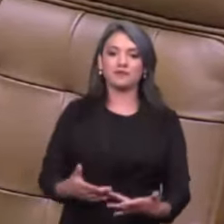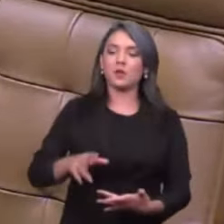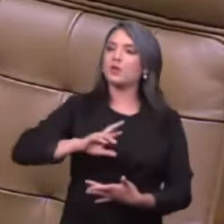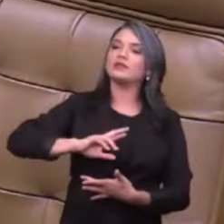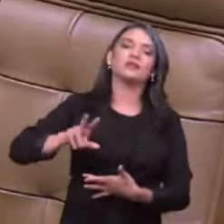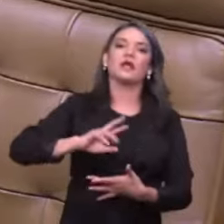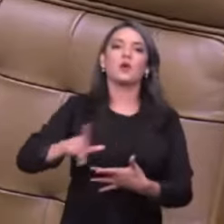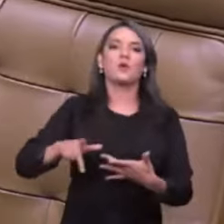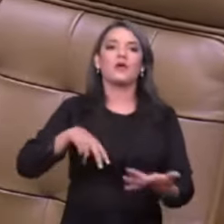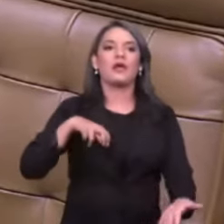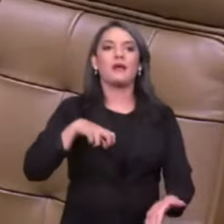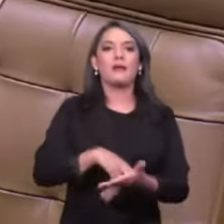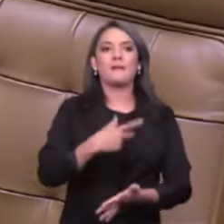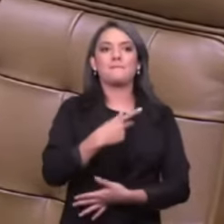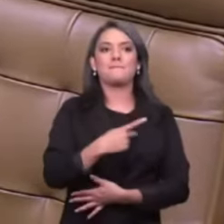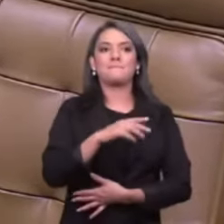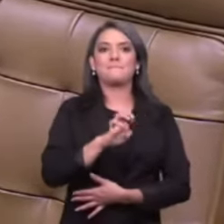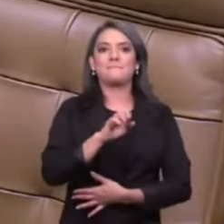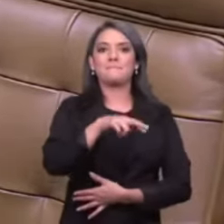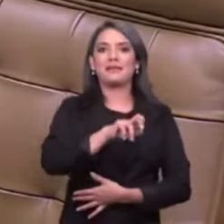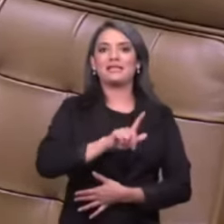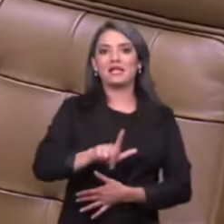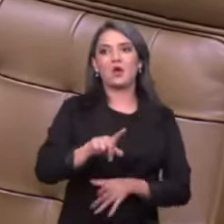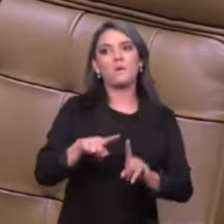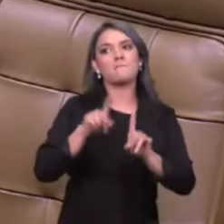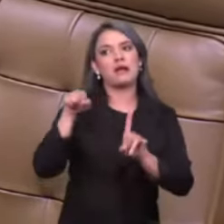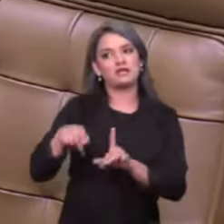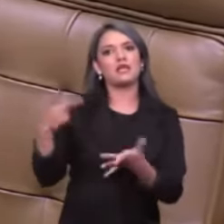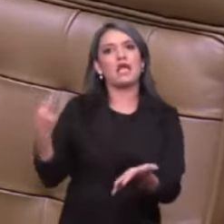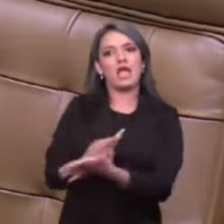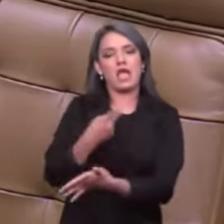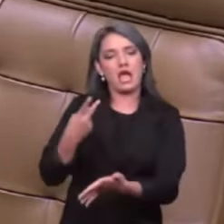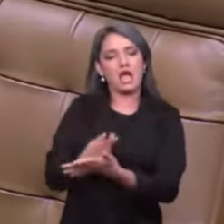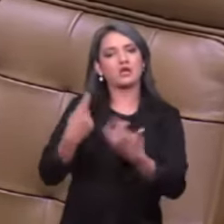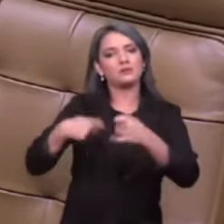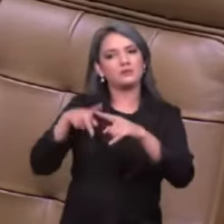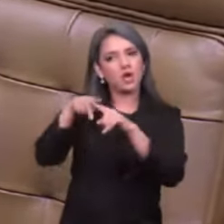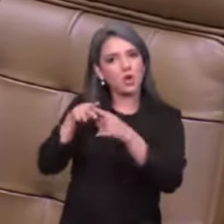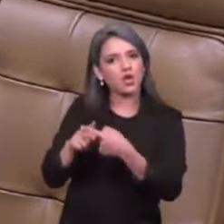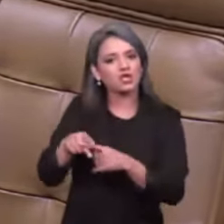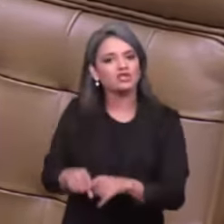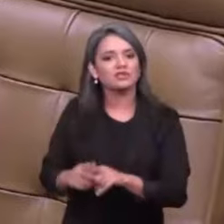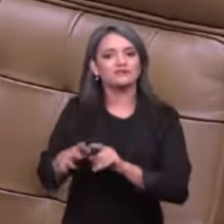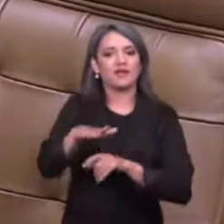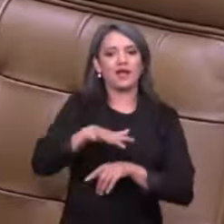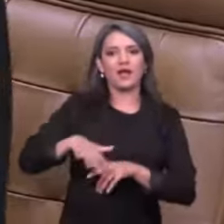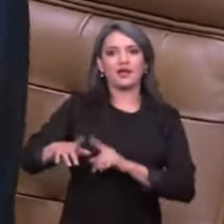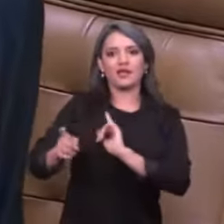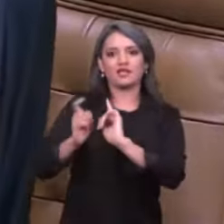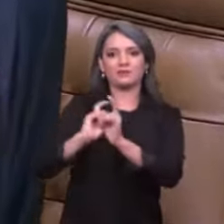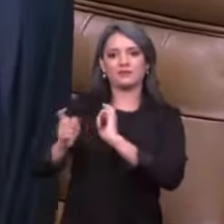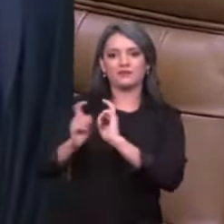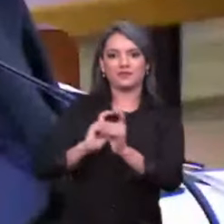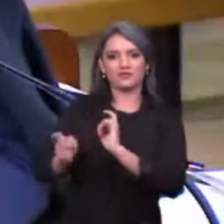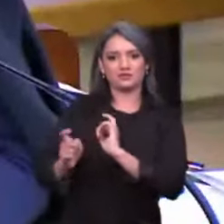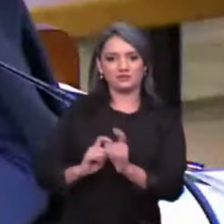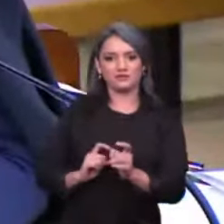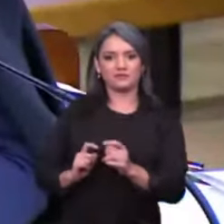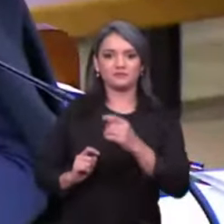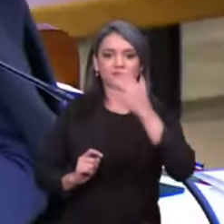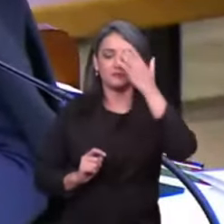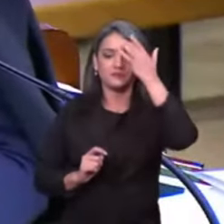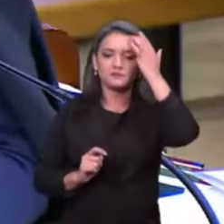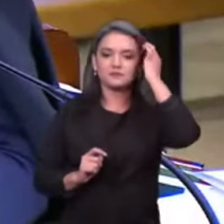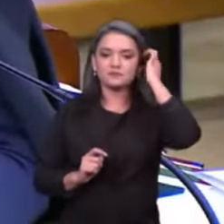deixa de ser infração penal, continuando a ser um ilícito aqui administrativo. Por isso que, inclusive, propus uma interpretação conforme. O que, com a